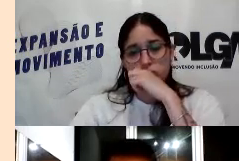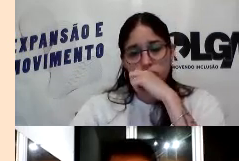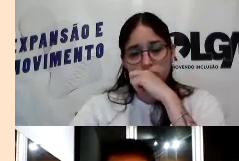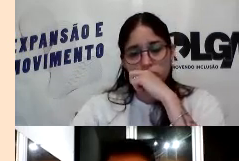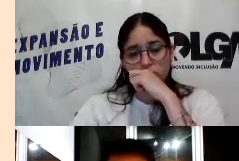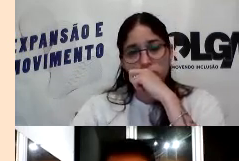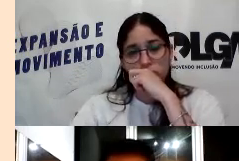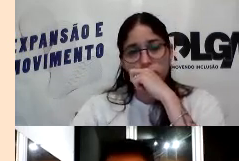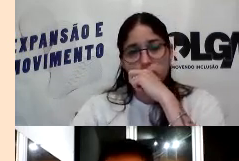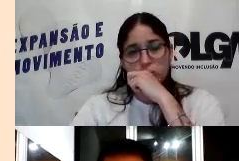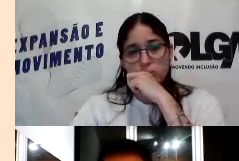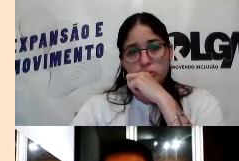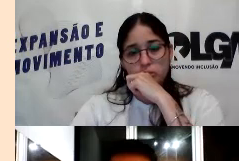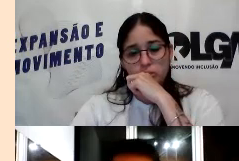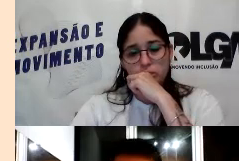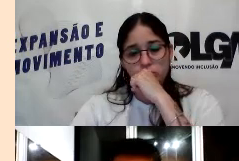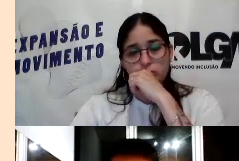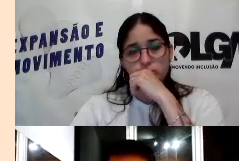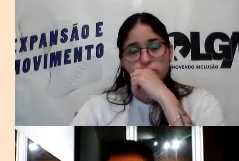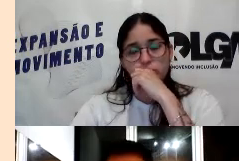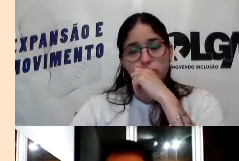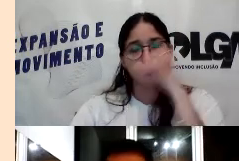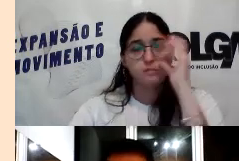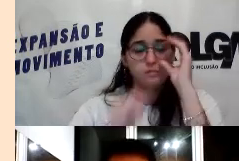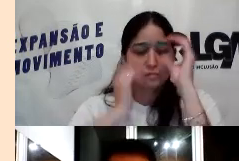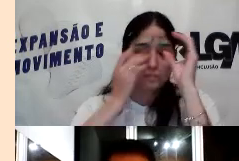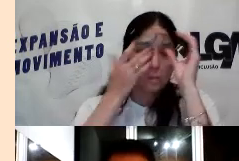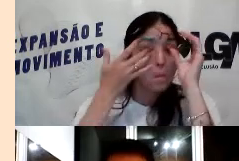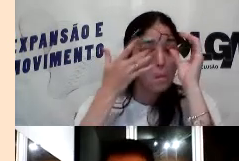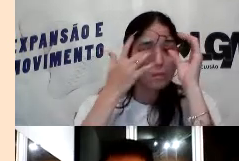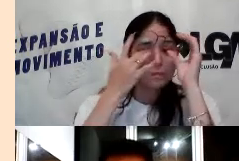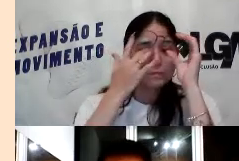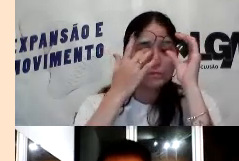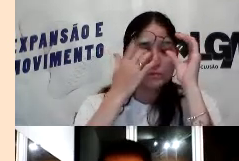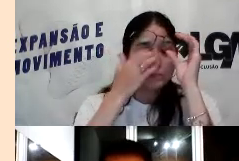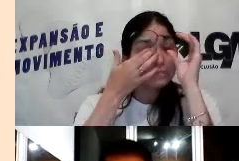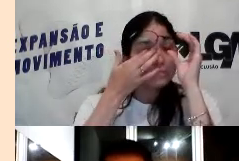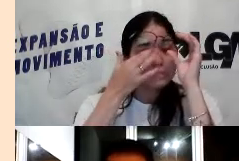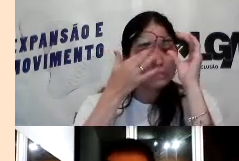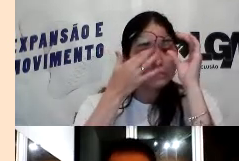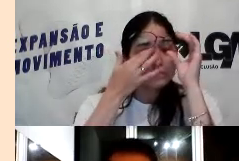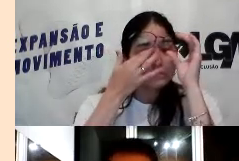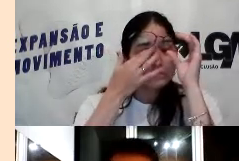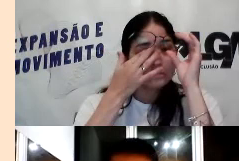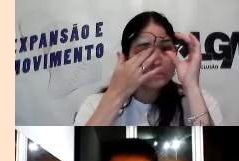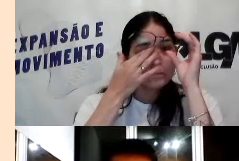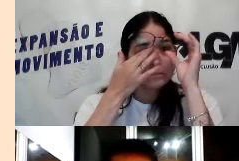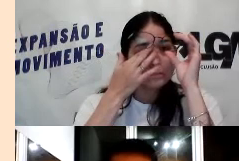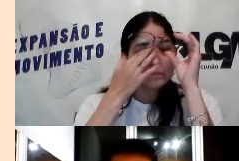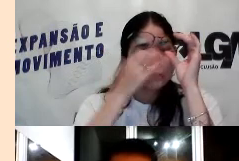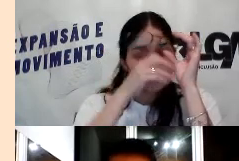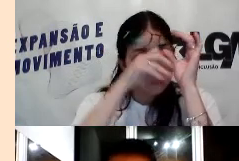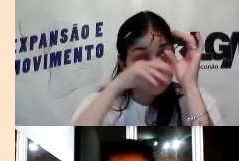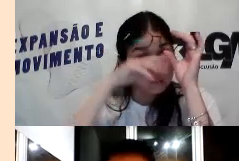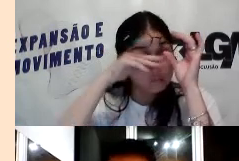não ser confirmada, o que uma gestante, o que um pai esperam na sua primeira hora de vida do